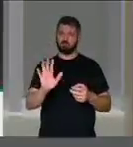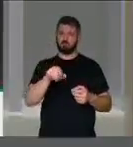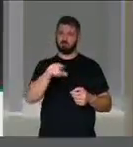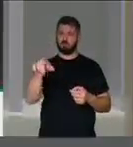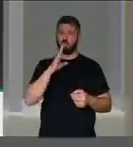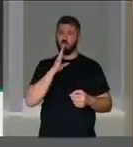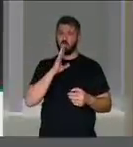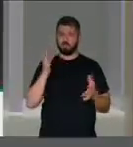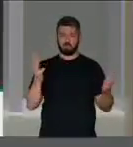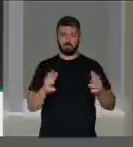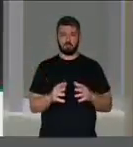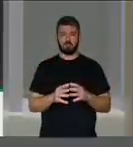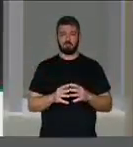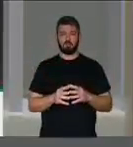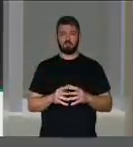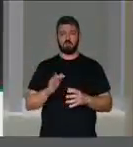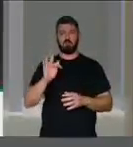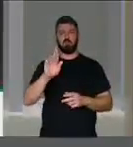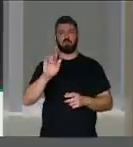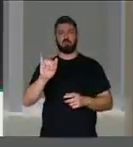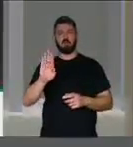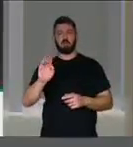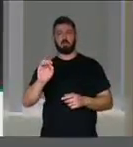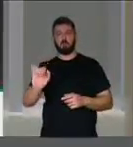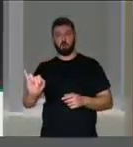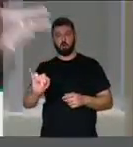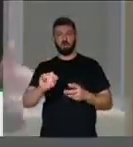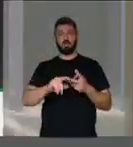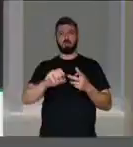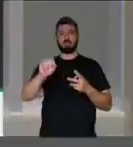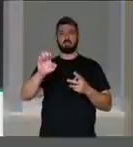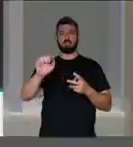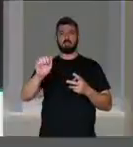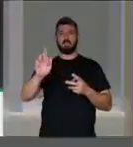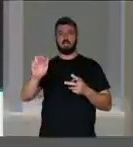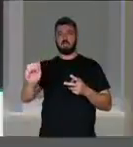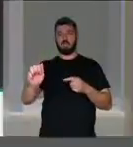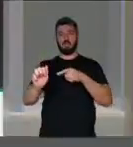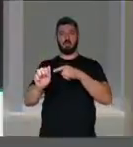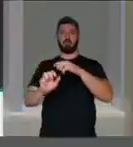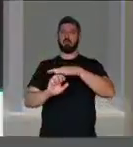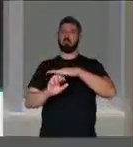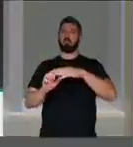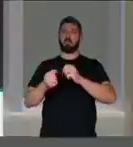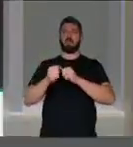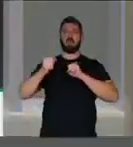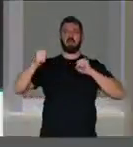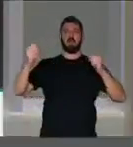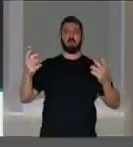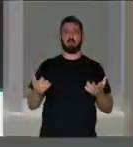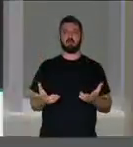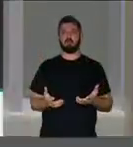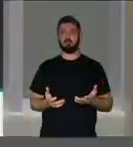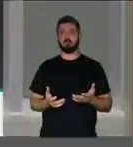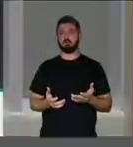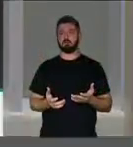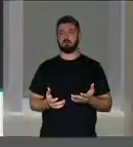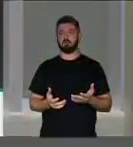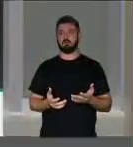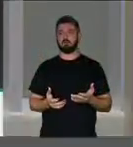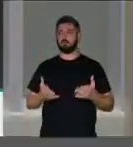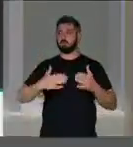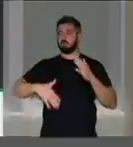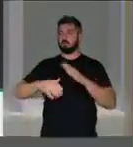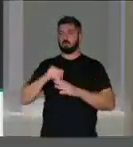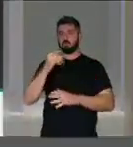conhece, mas vem a Friboi, a Seara, essas grandes cooperativas, inclusive, que passaram